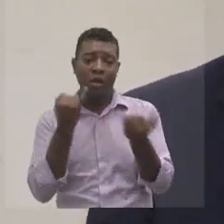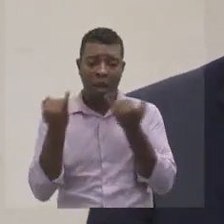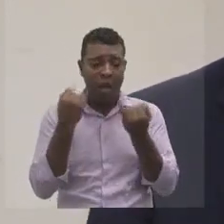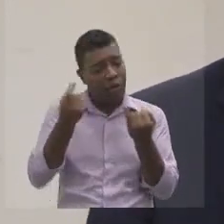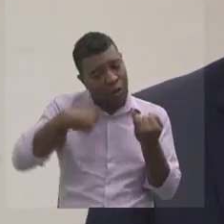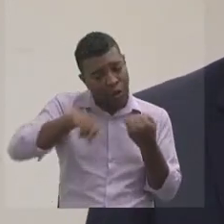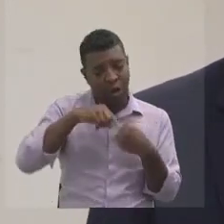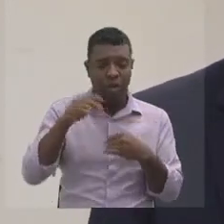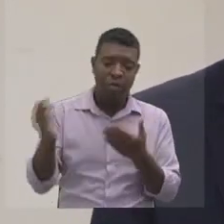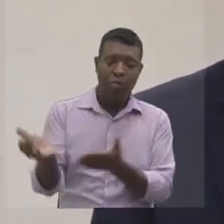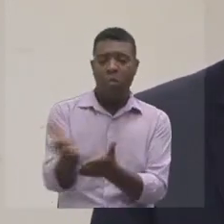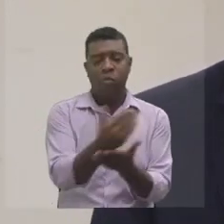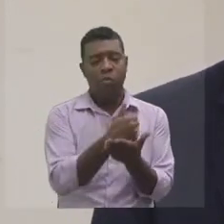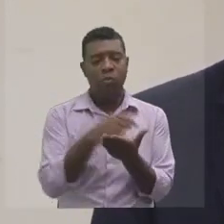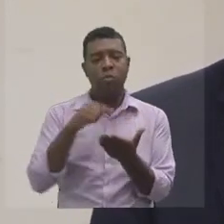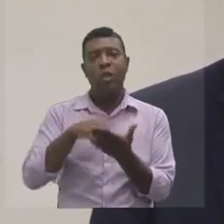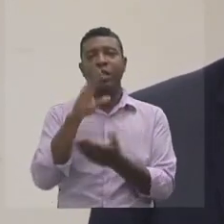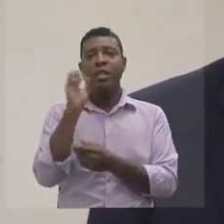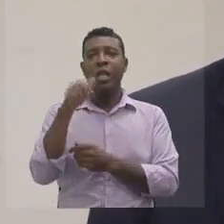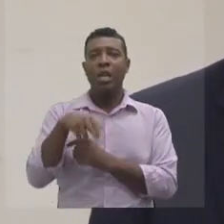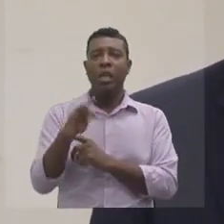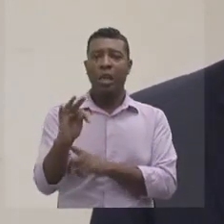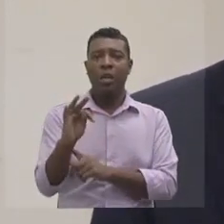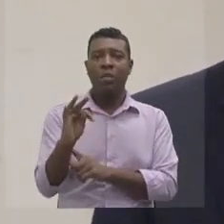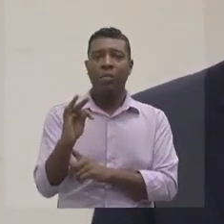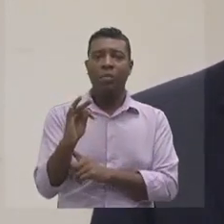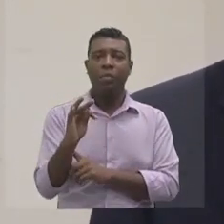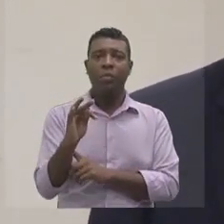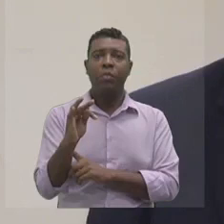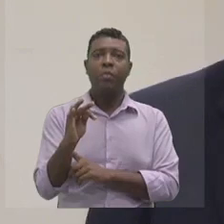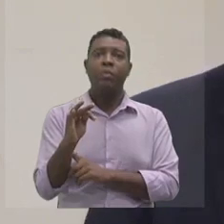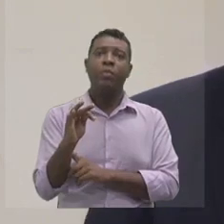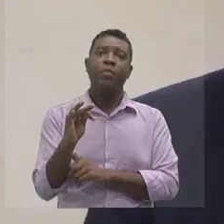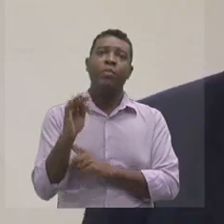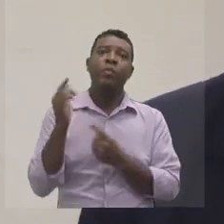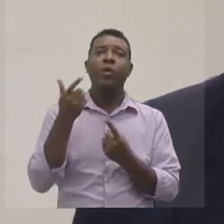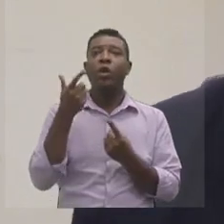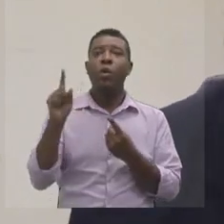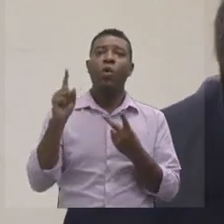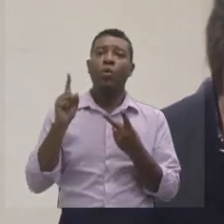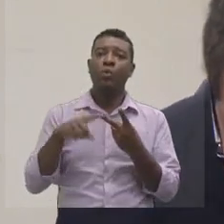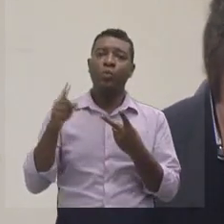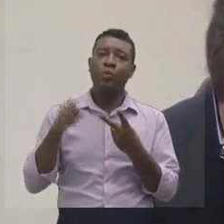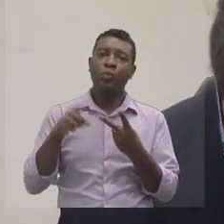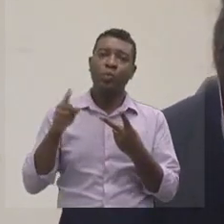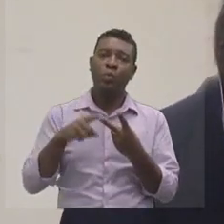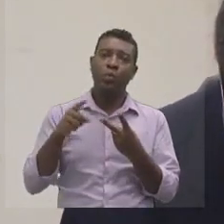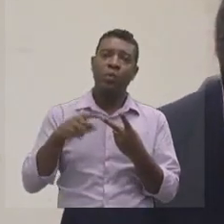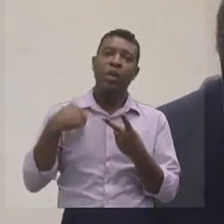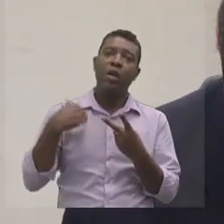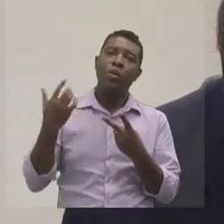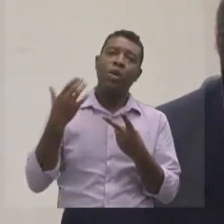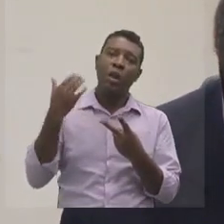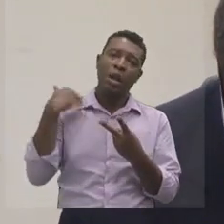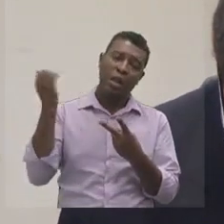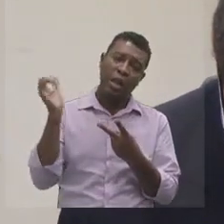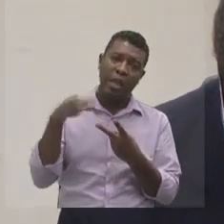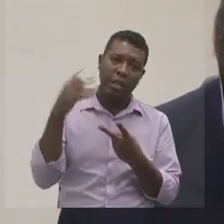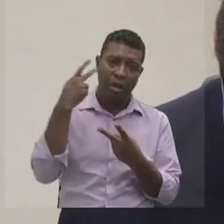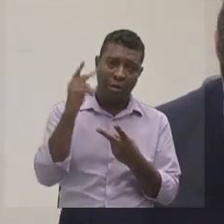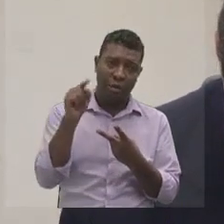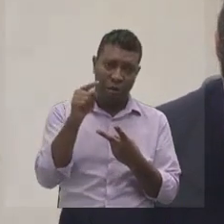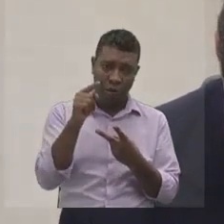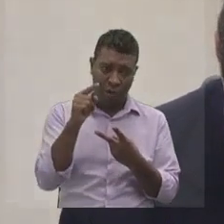CNT outro assunto que eu queria trazer aqui para o senhor outros dois